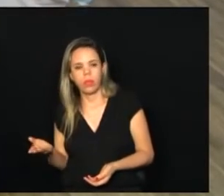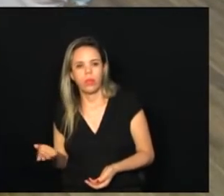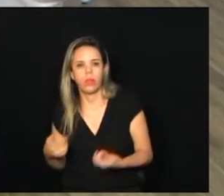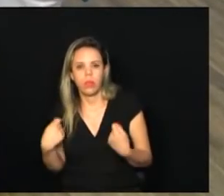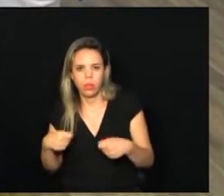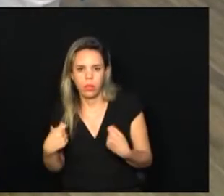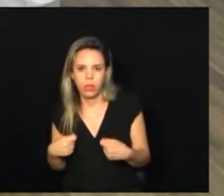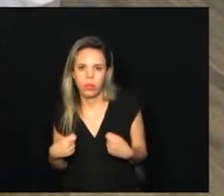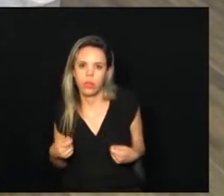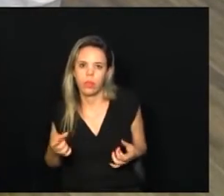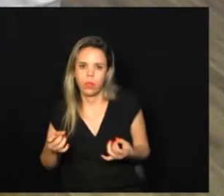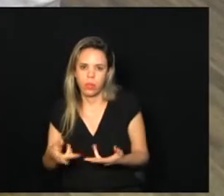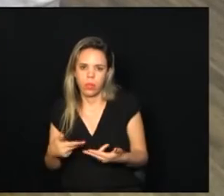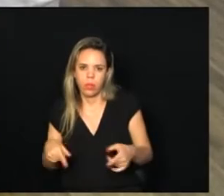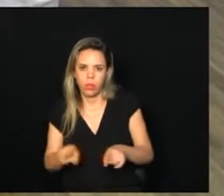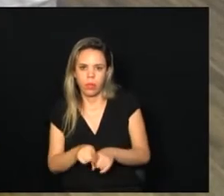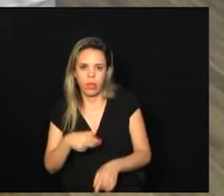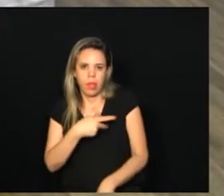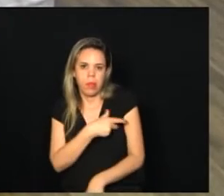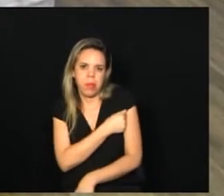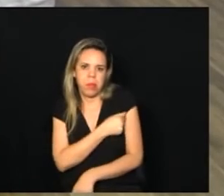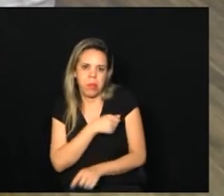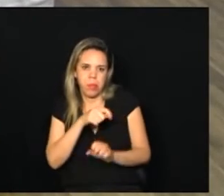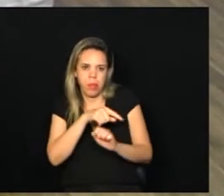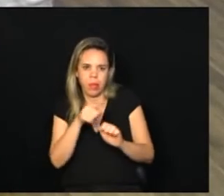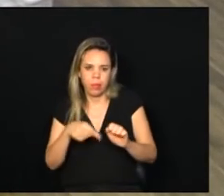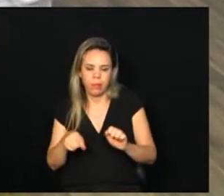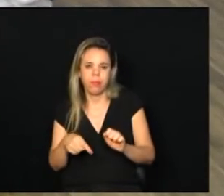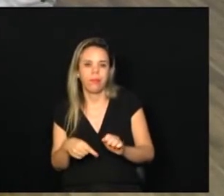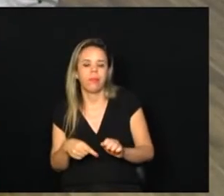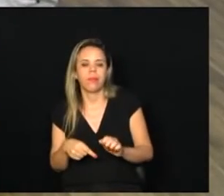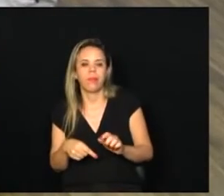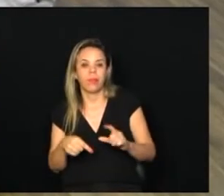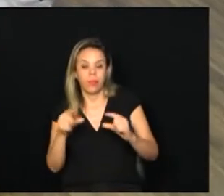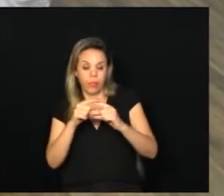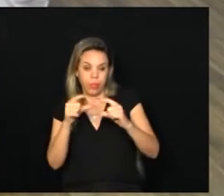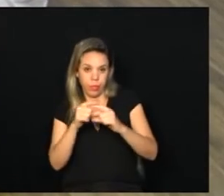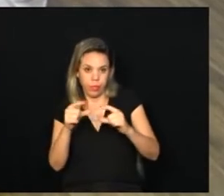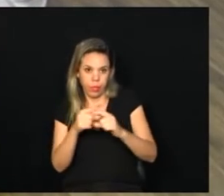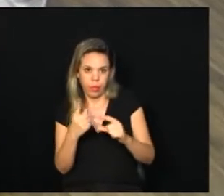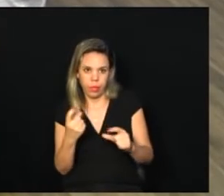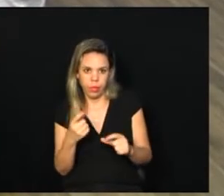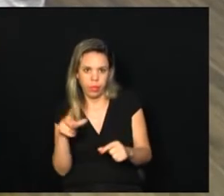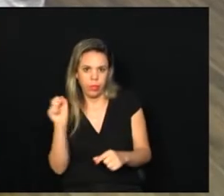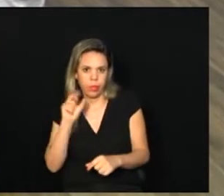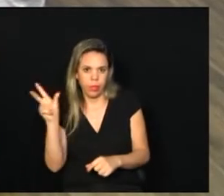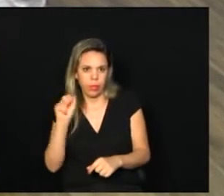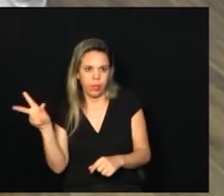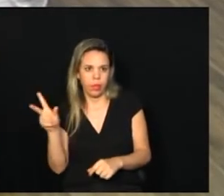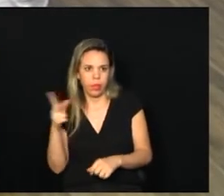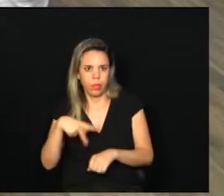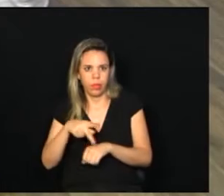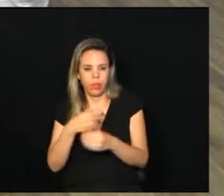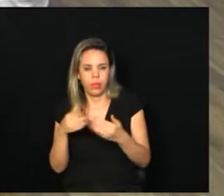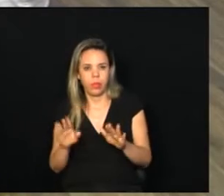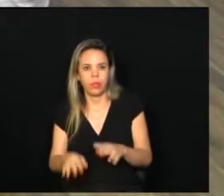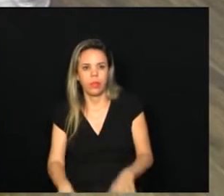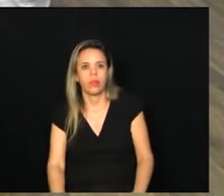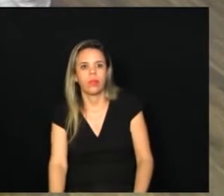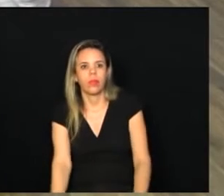precisa sobrar dose da vacina da Pfizer. Exatamente, que é a única que a Anvisa aqui no nosso país autorizou.